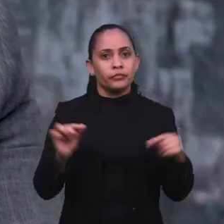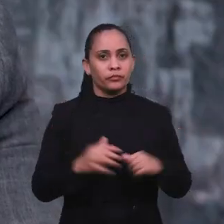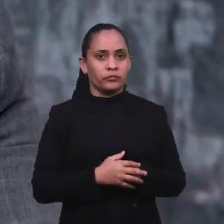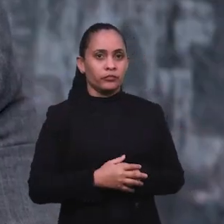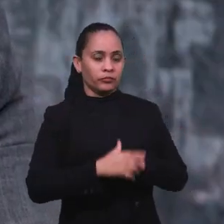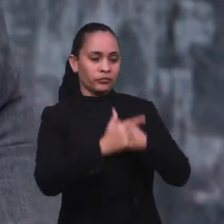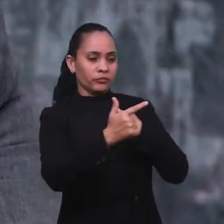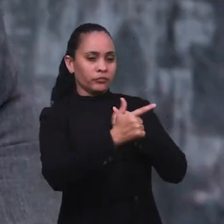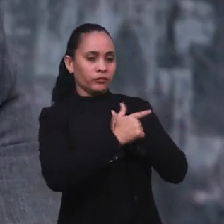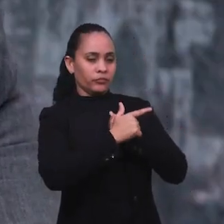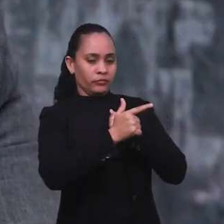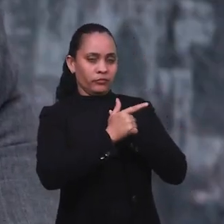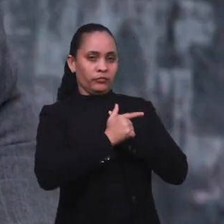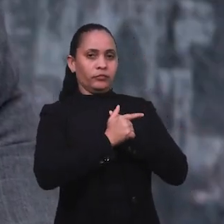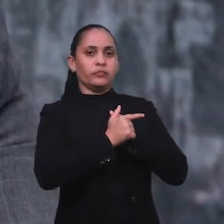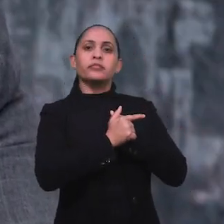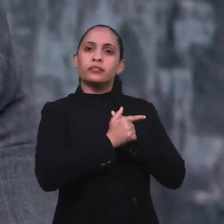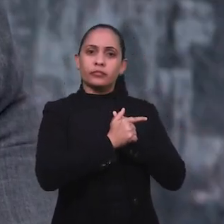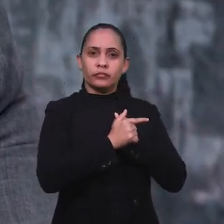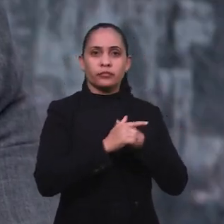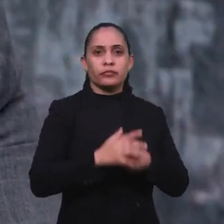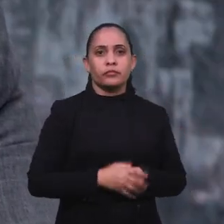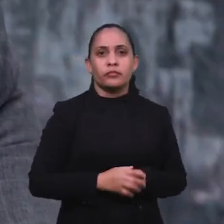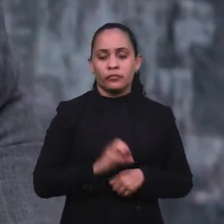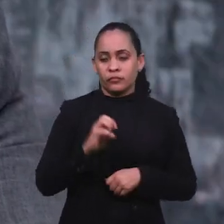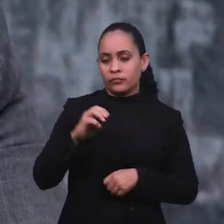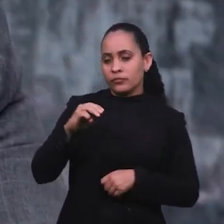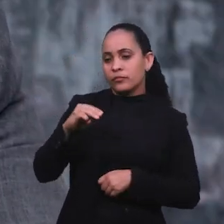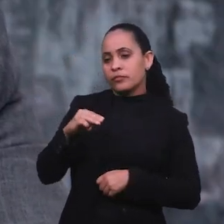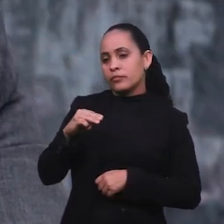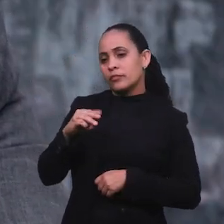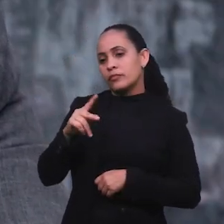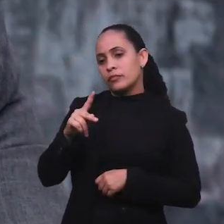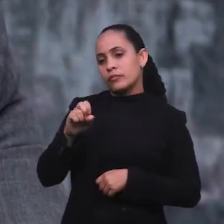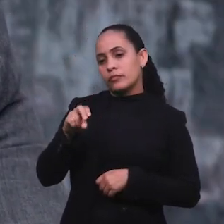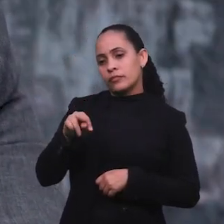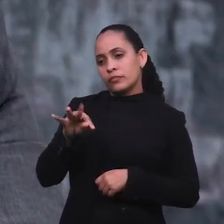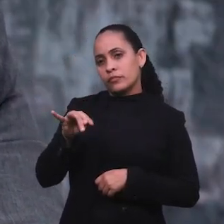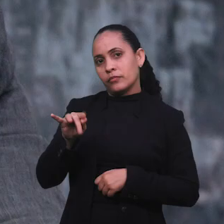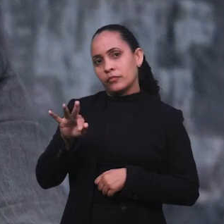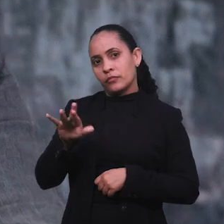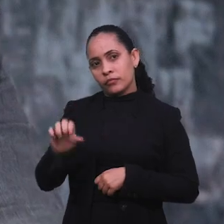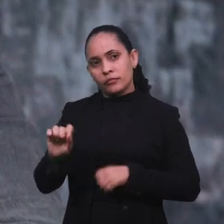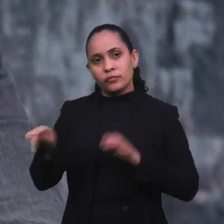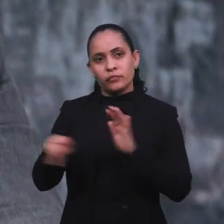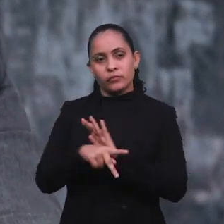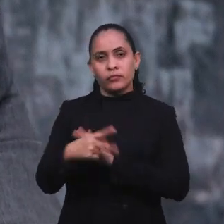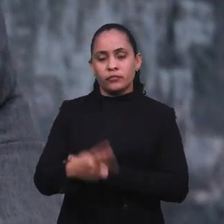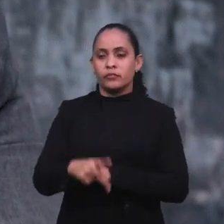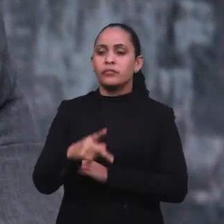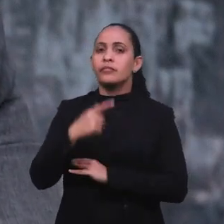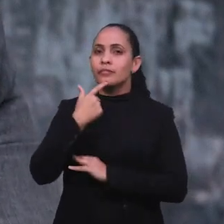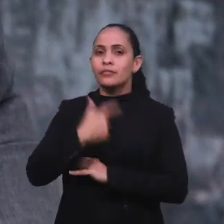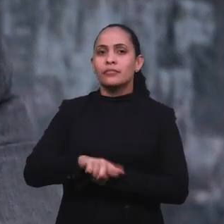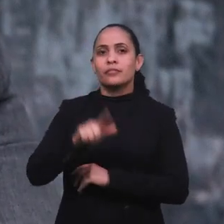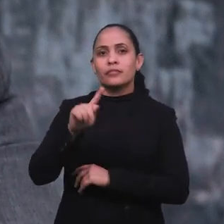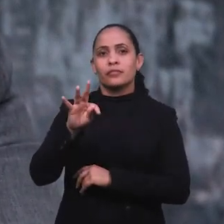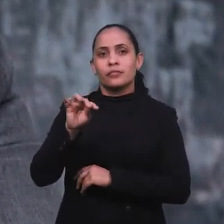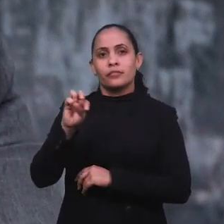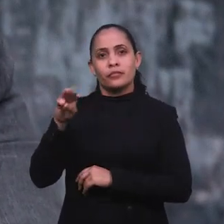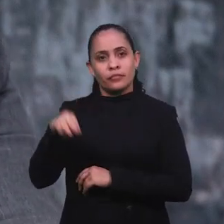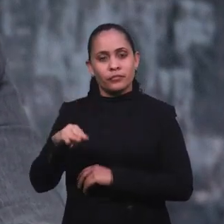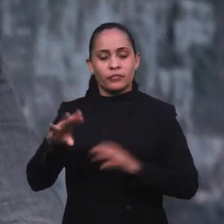Sumo Pontífice. Essa palavra pontífice, ela vem do latim, que quer dizer ponte. Olha só, aquele que faz a